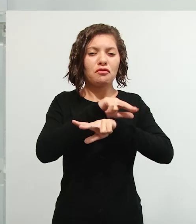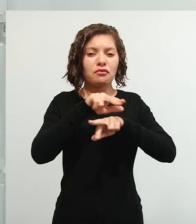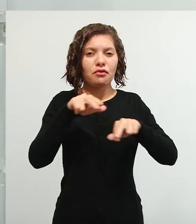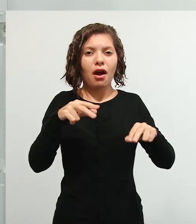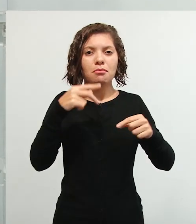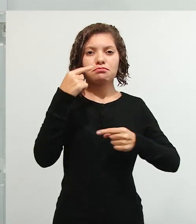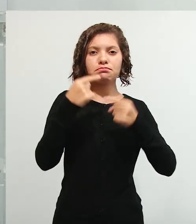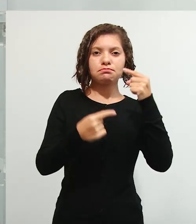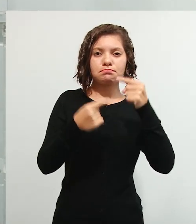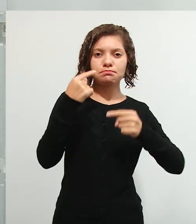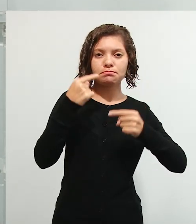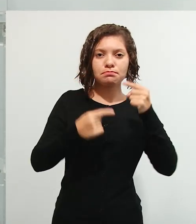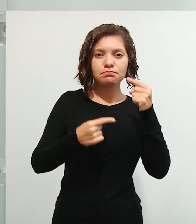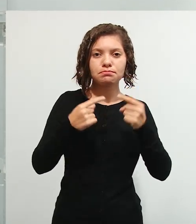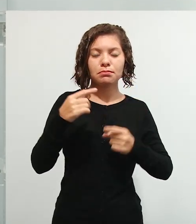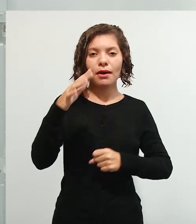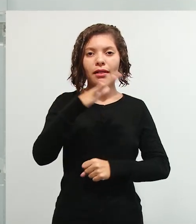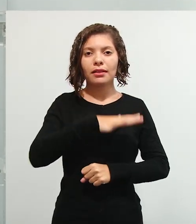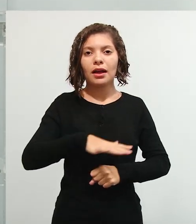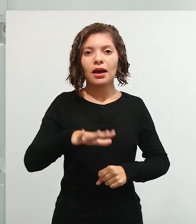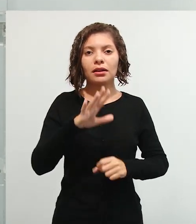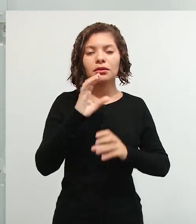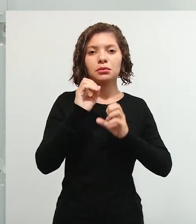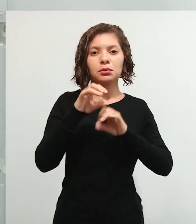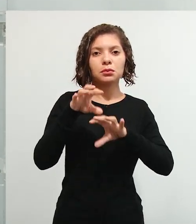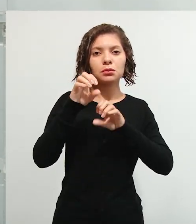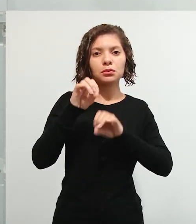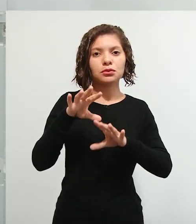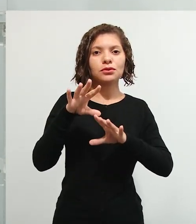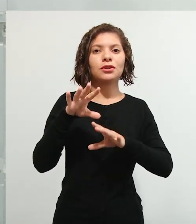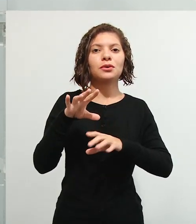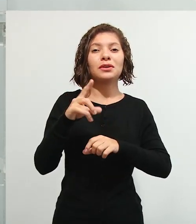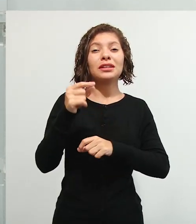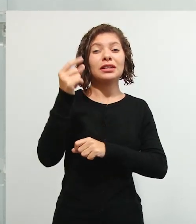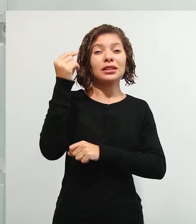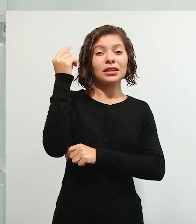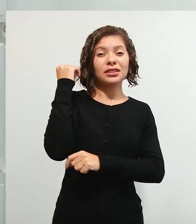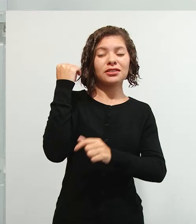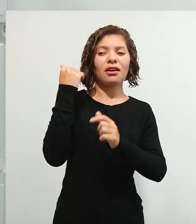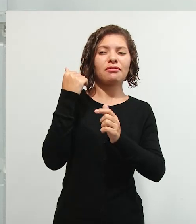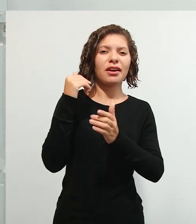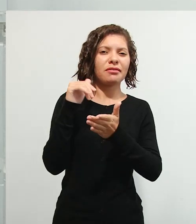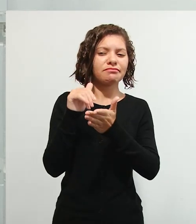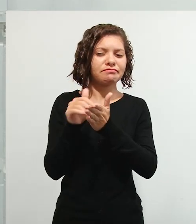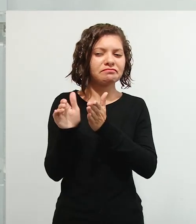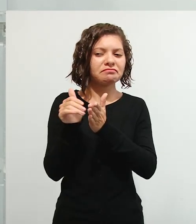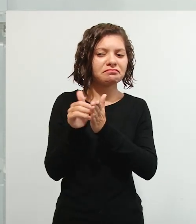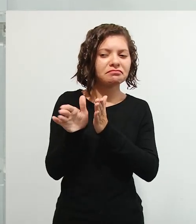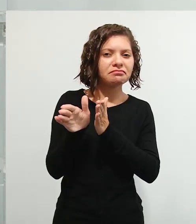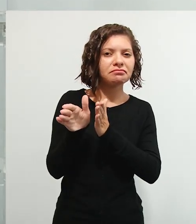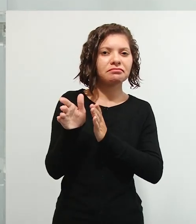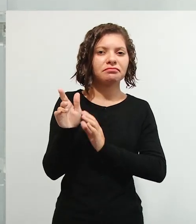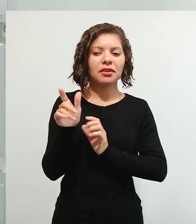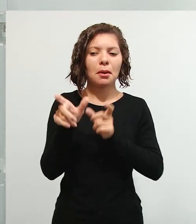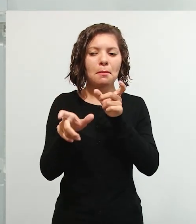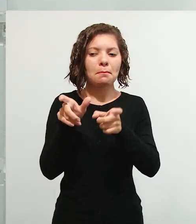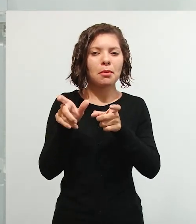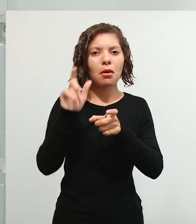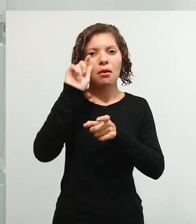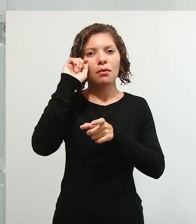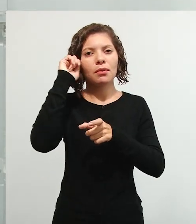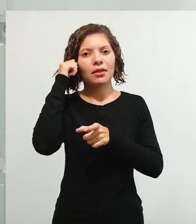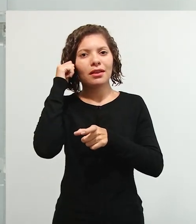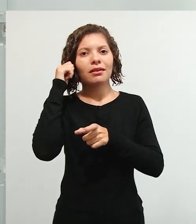práticas e políticas educacionais que tenderam a excluir negros e indígenas desse bem